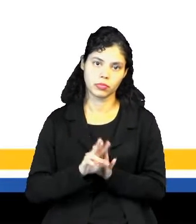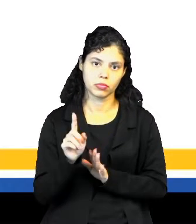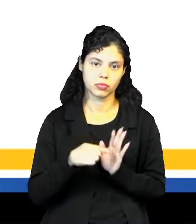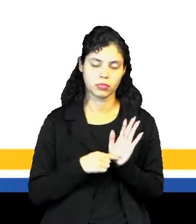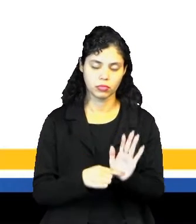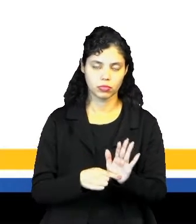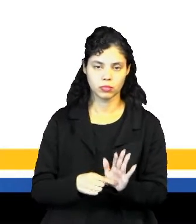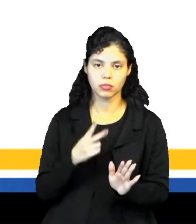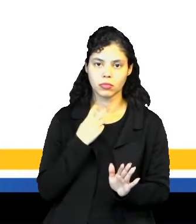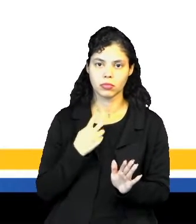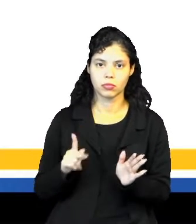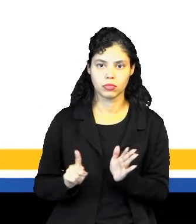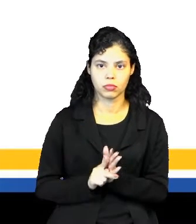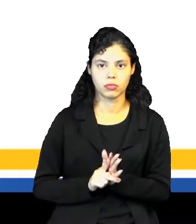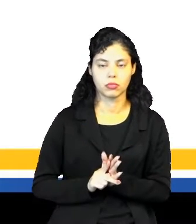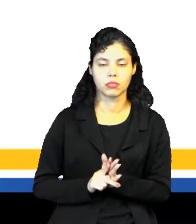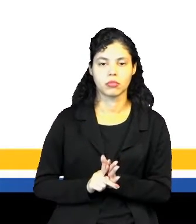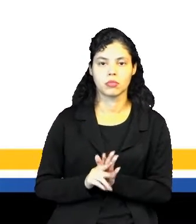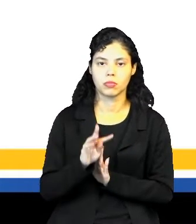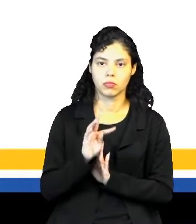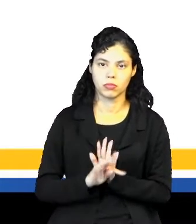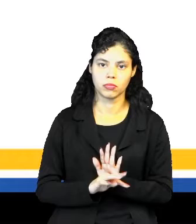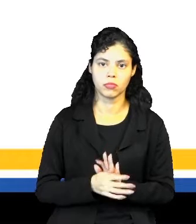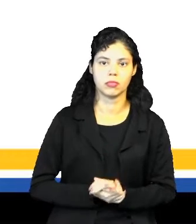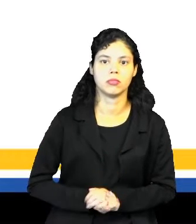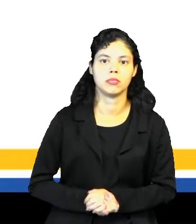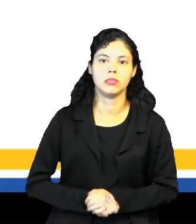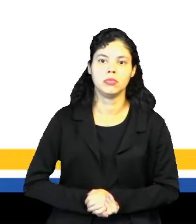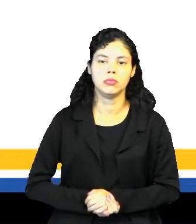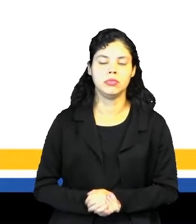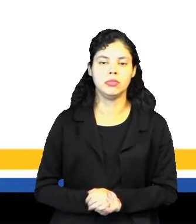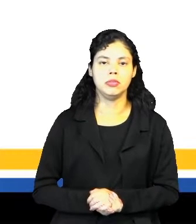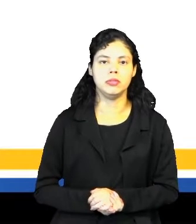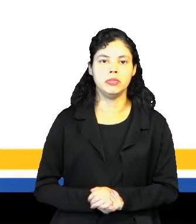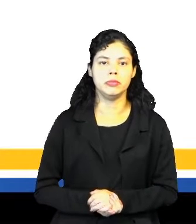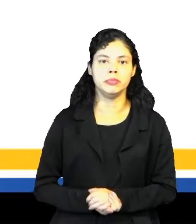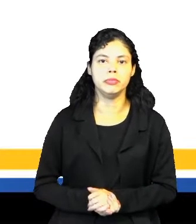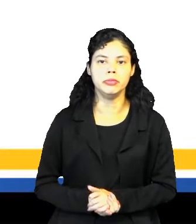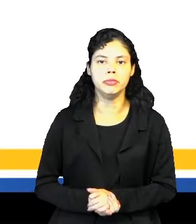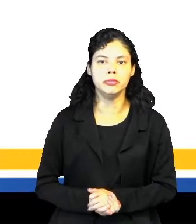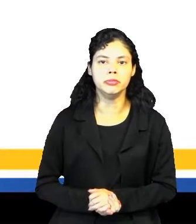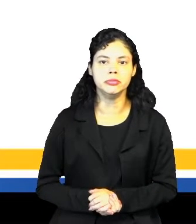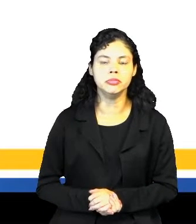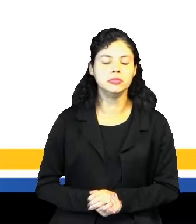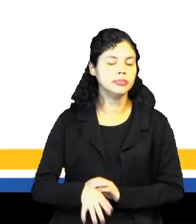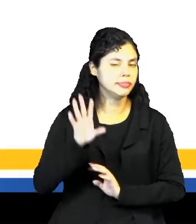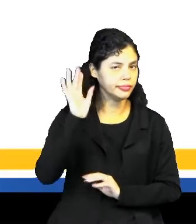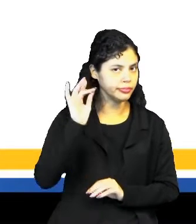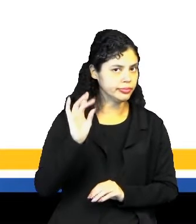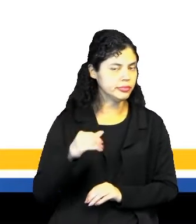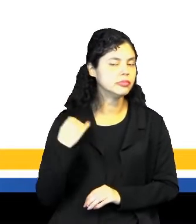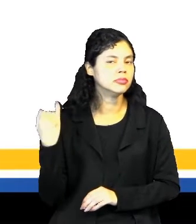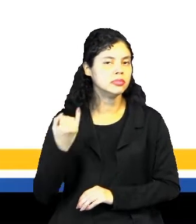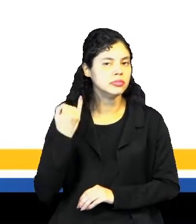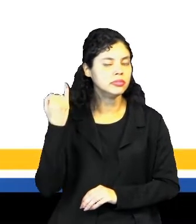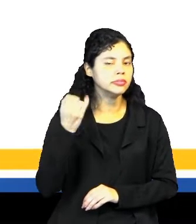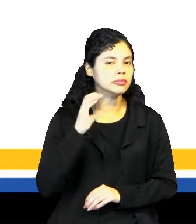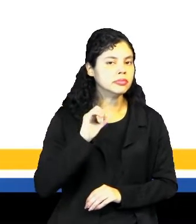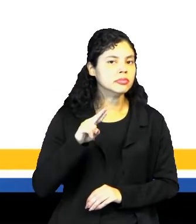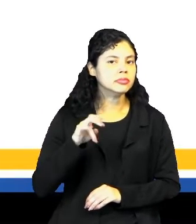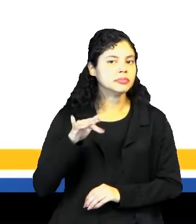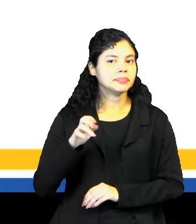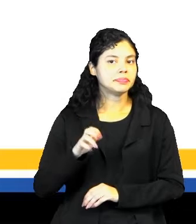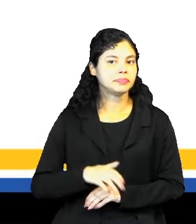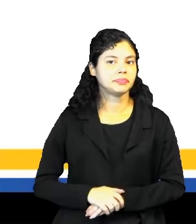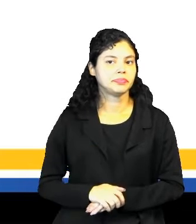não representa a voz do autor do texto, tá? Então, olha só, um detalhe importante é desse narrador